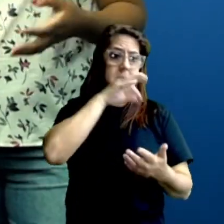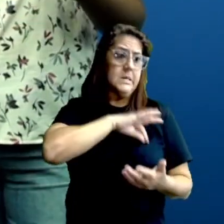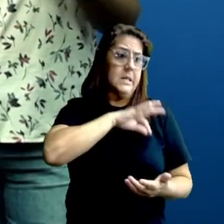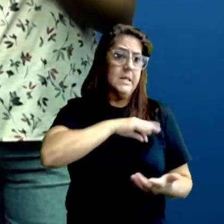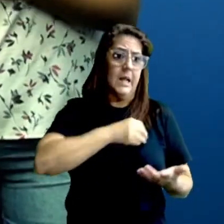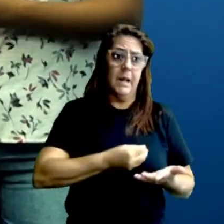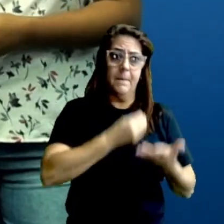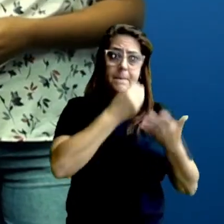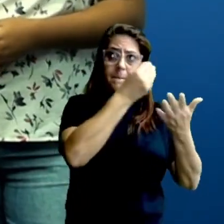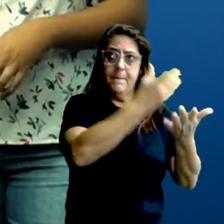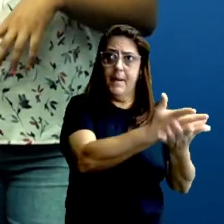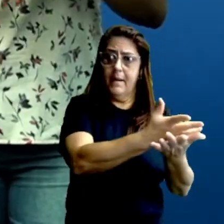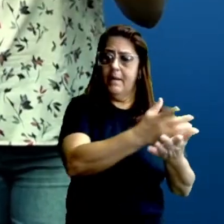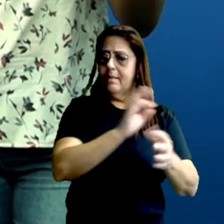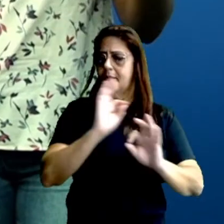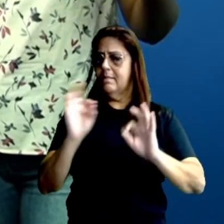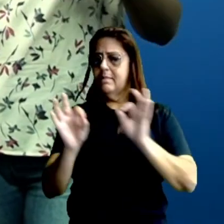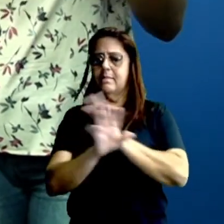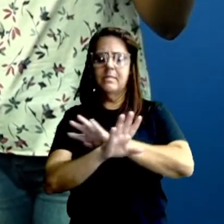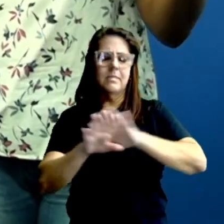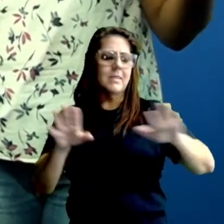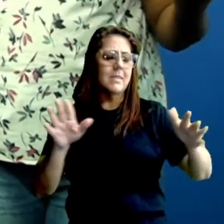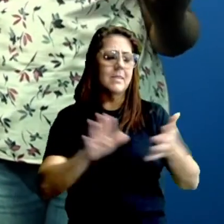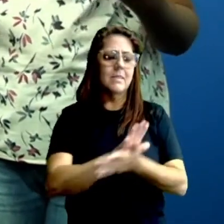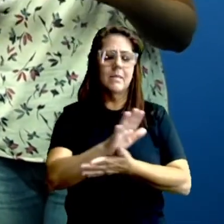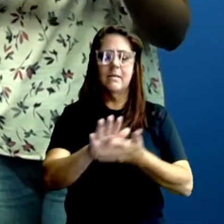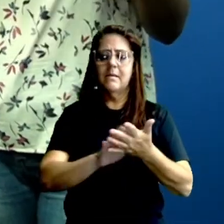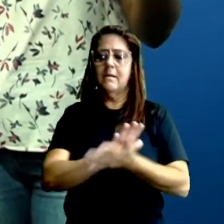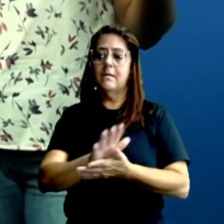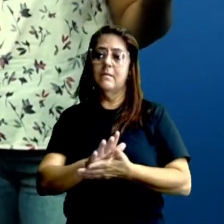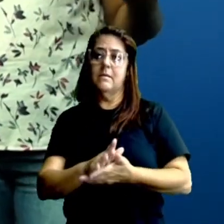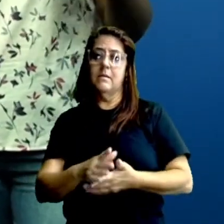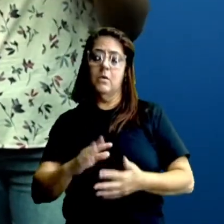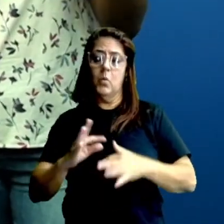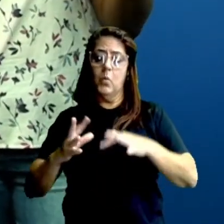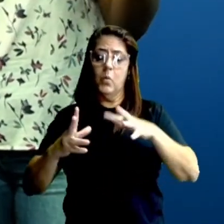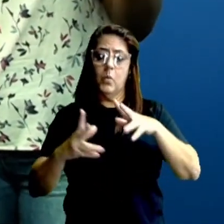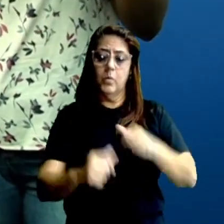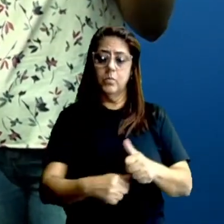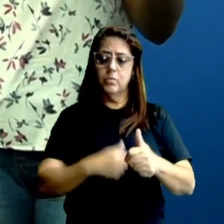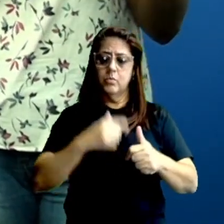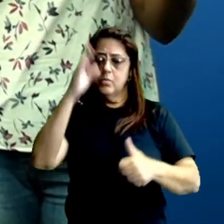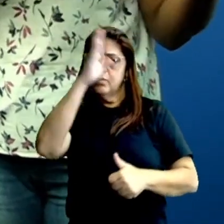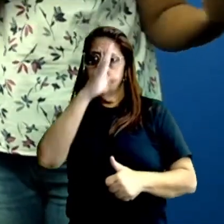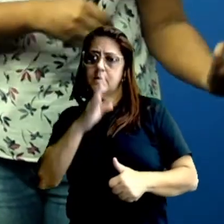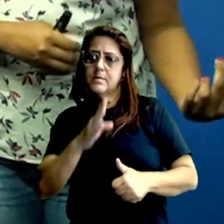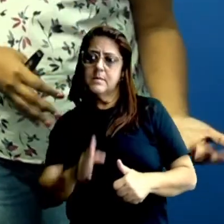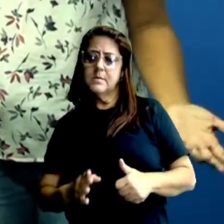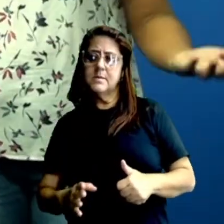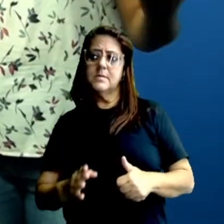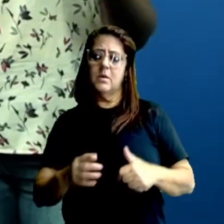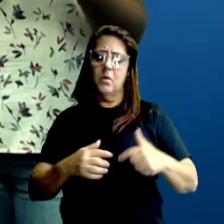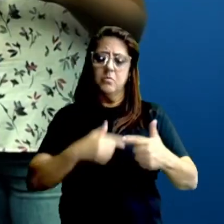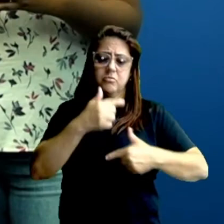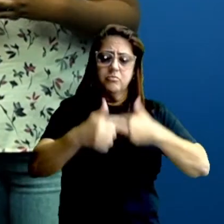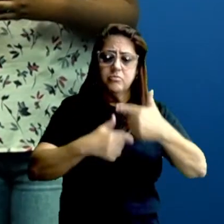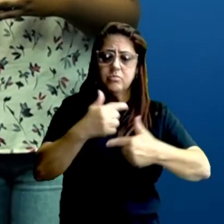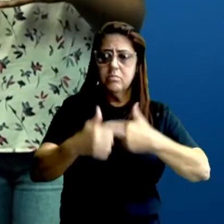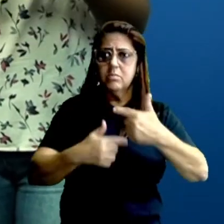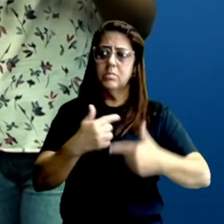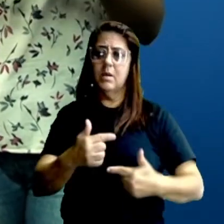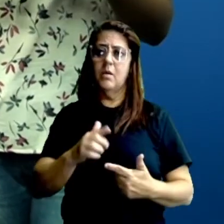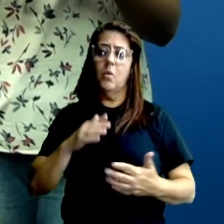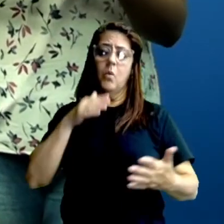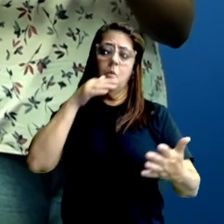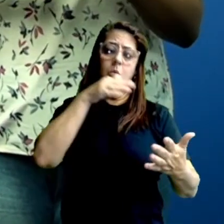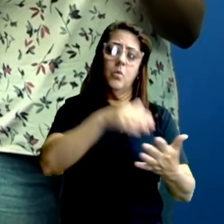então com a lei da Abolição a pressão no mundo inteiro também pelo fato do Brasil ter sido o último país né